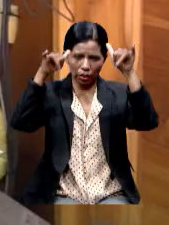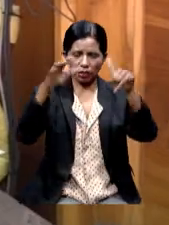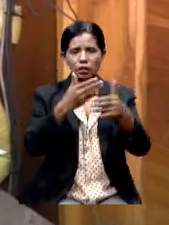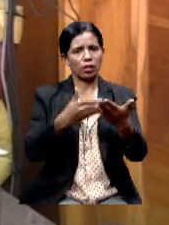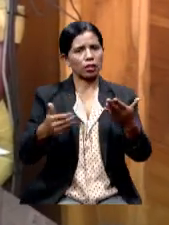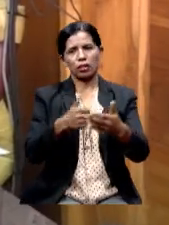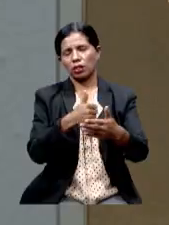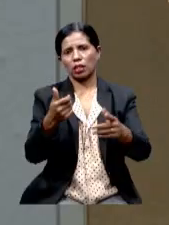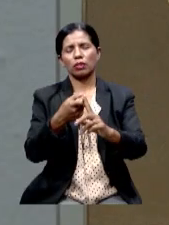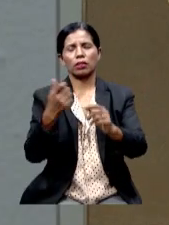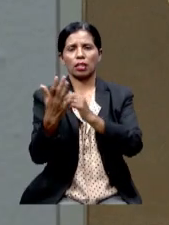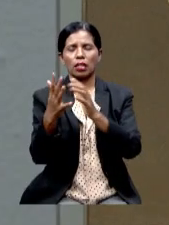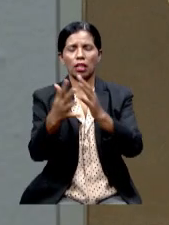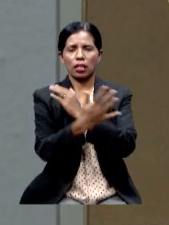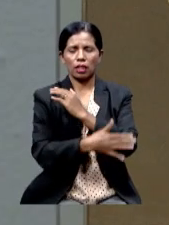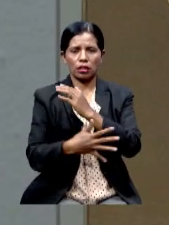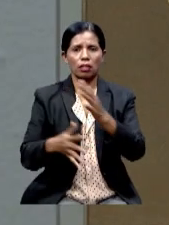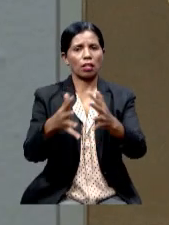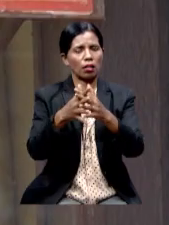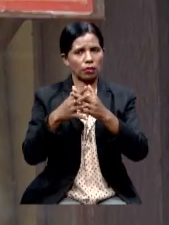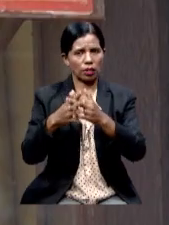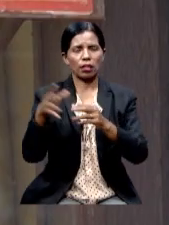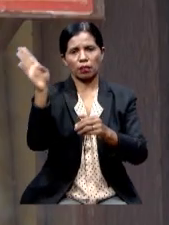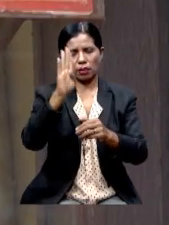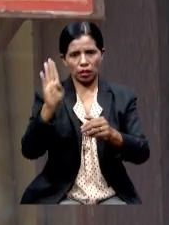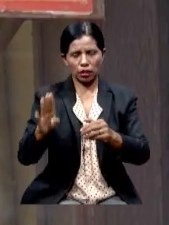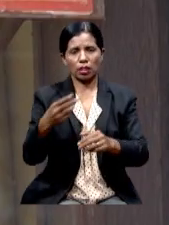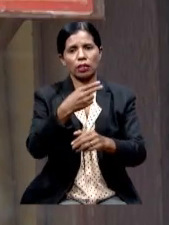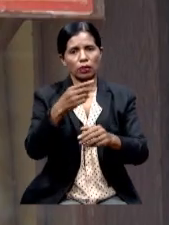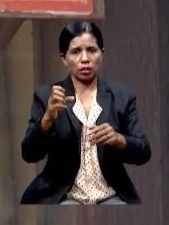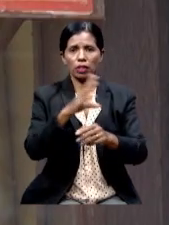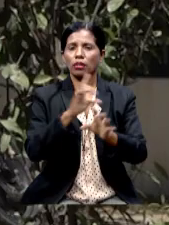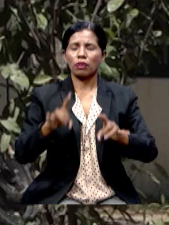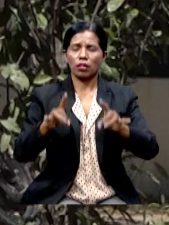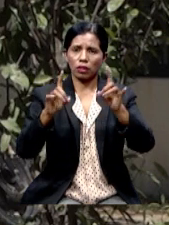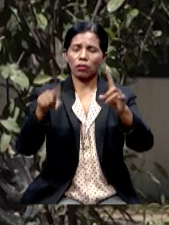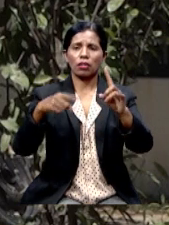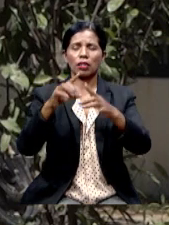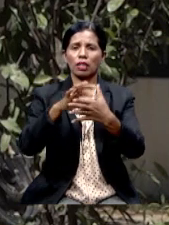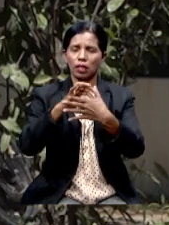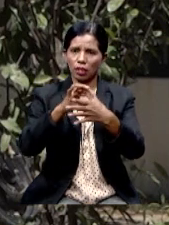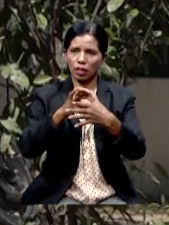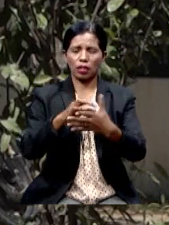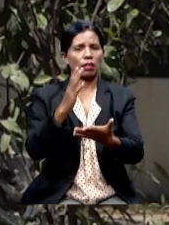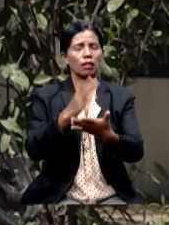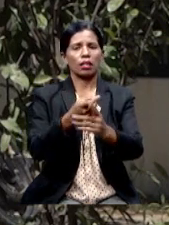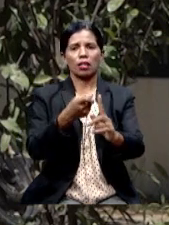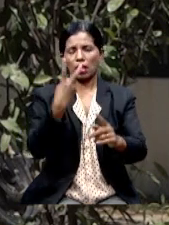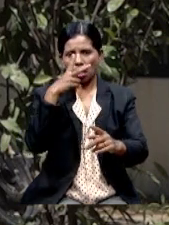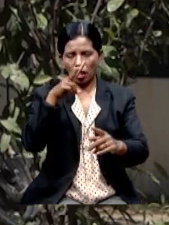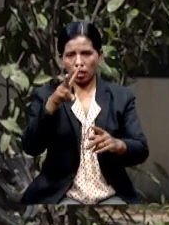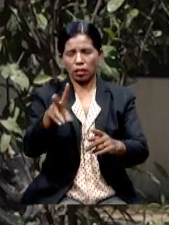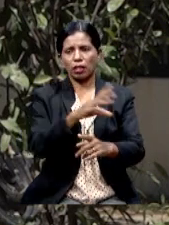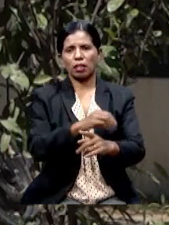importa usinação América, Brasil, Indonésia, no Austrália. Mai be bainira ia produto na balum nebe parte quarentena hare